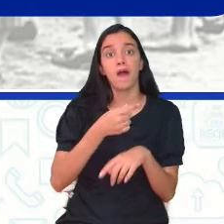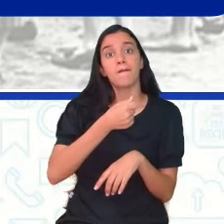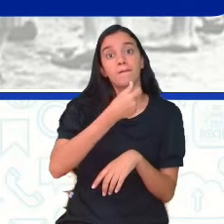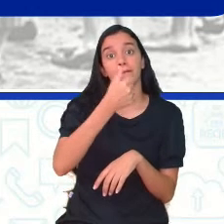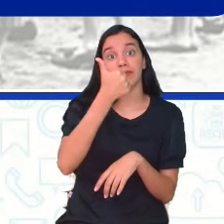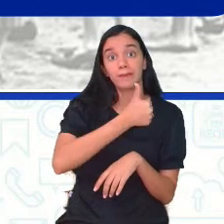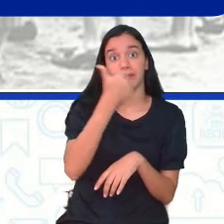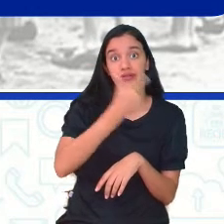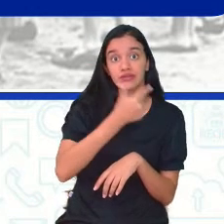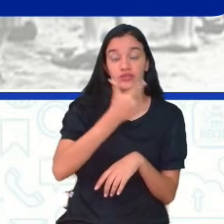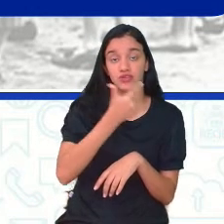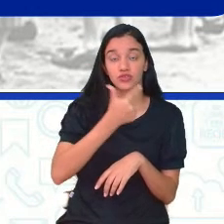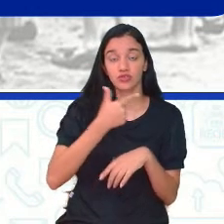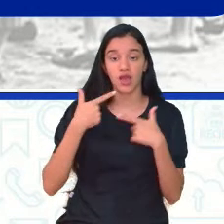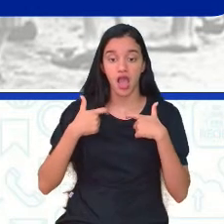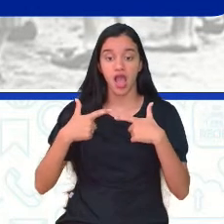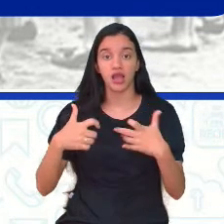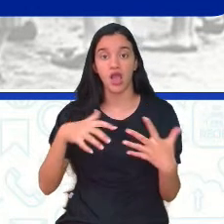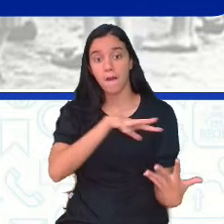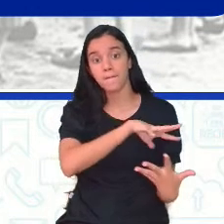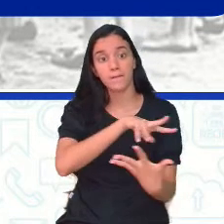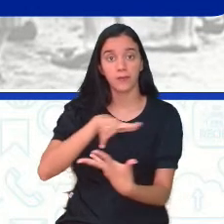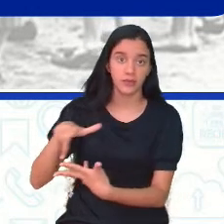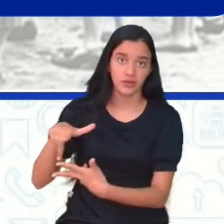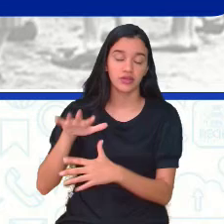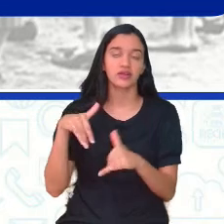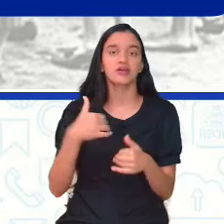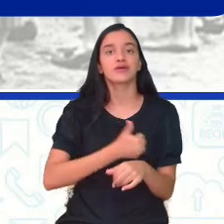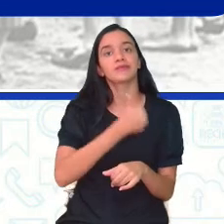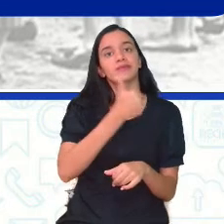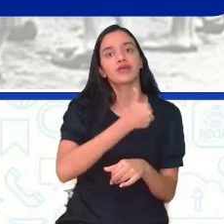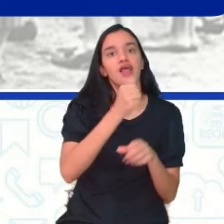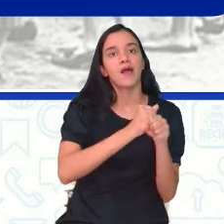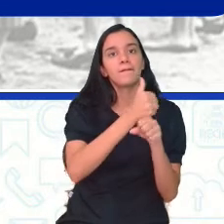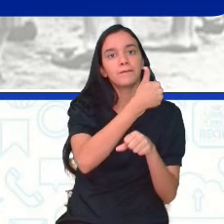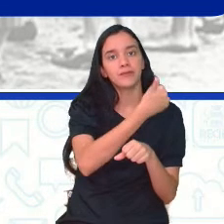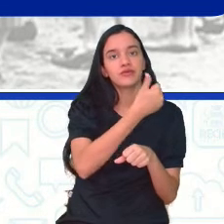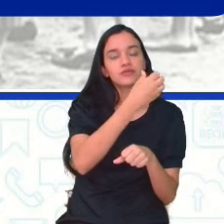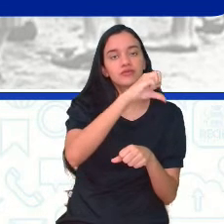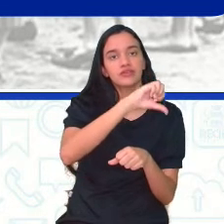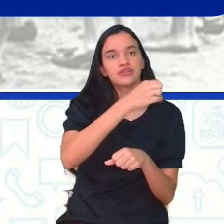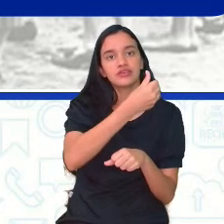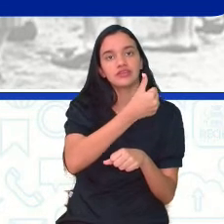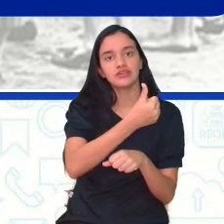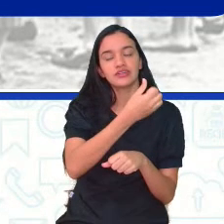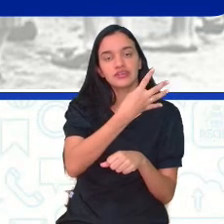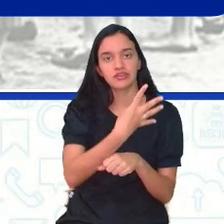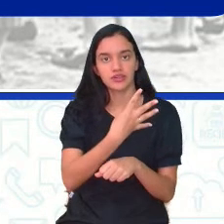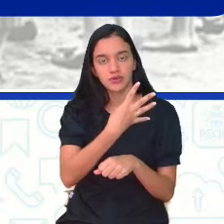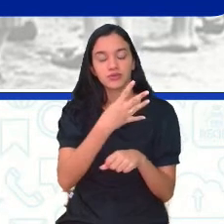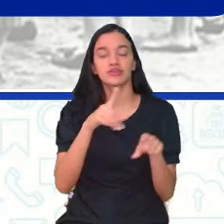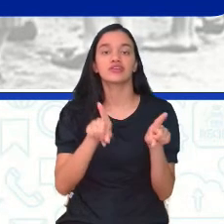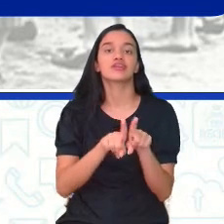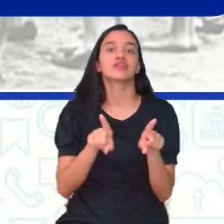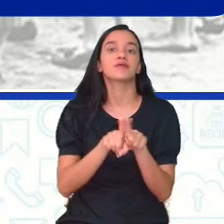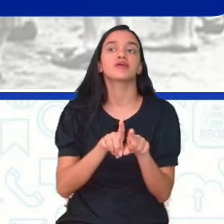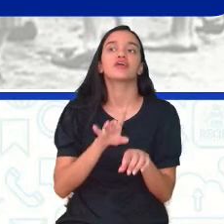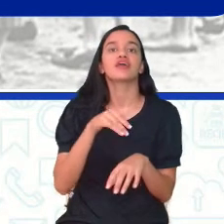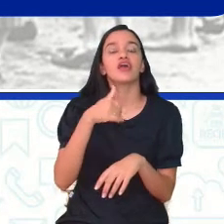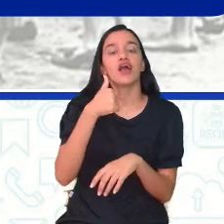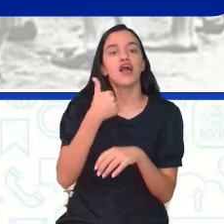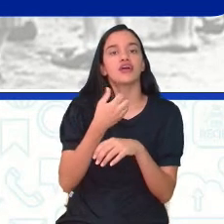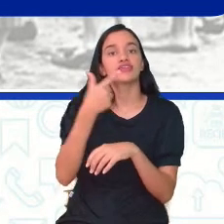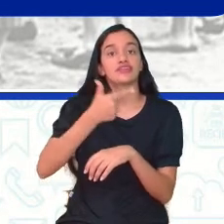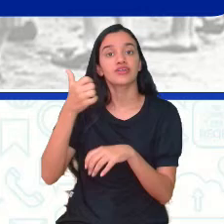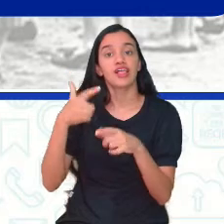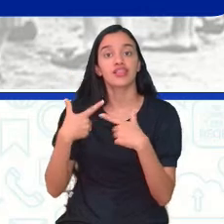Guerra Mundial. Primeira Guerra Mundial, 1914 a 1918. Segunda Guerra Mundial